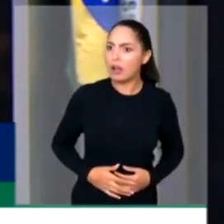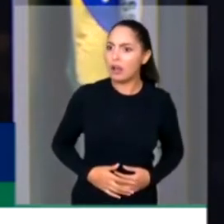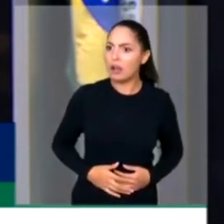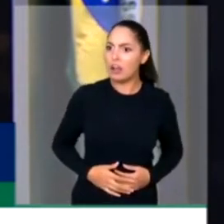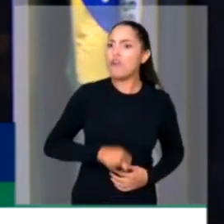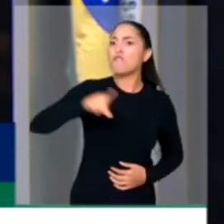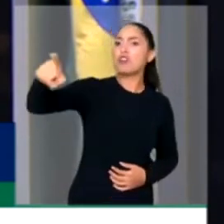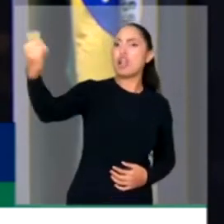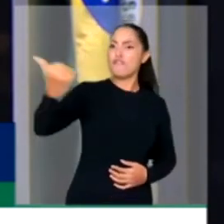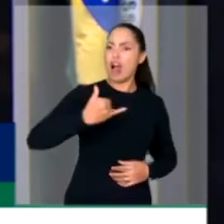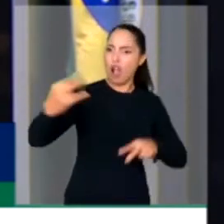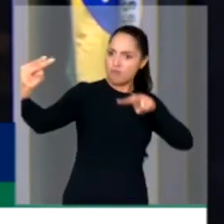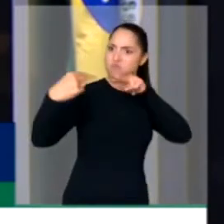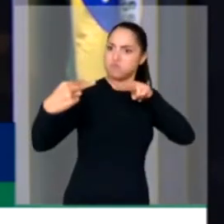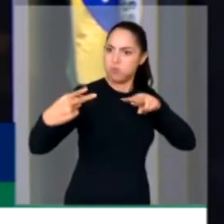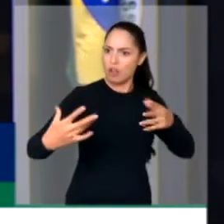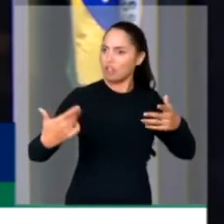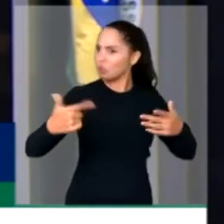de falar no olho a olho.